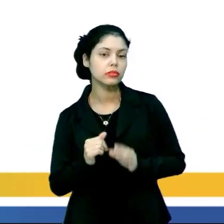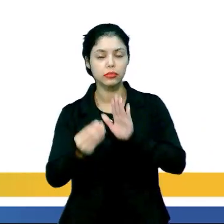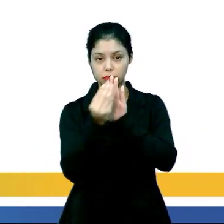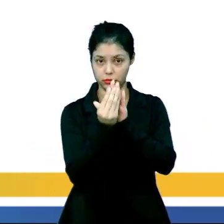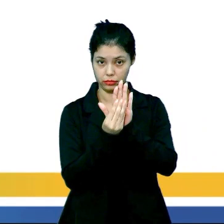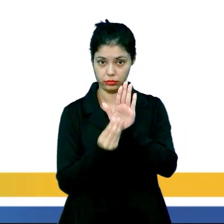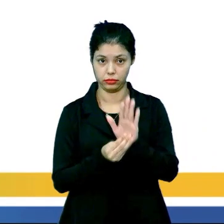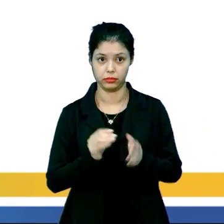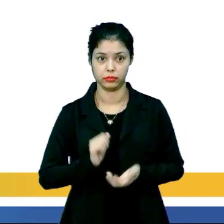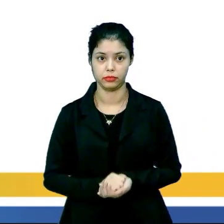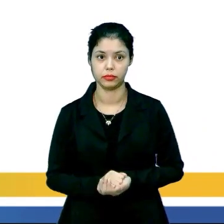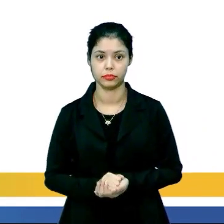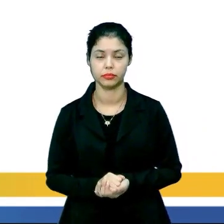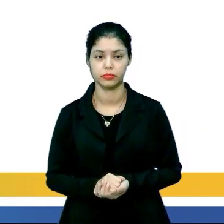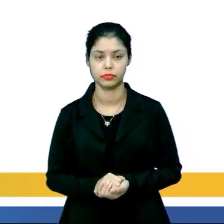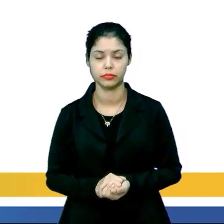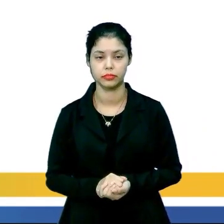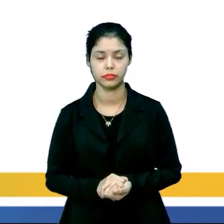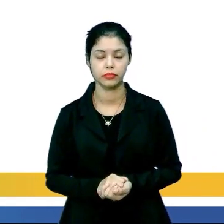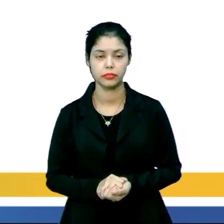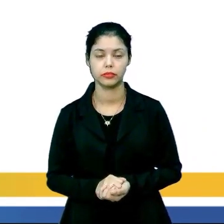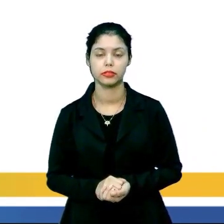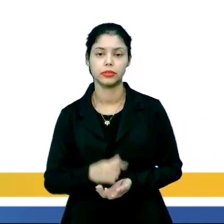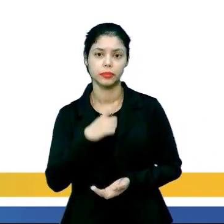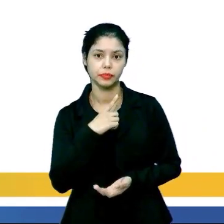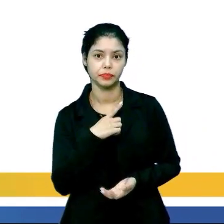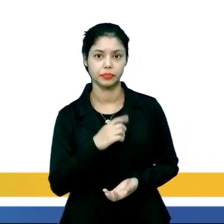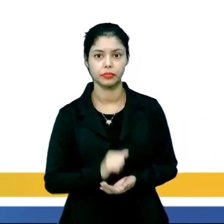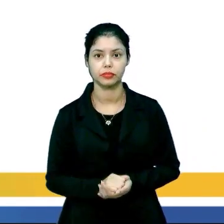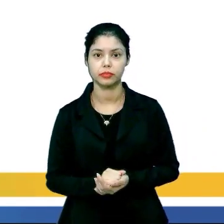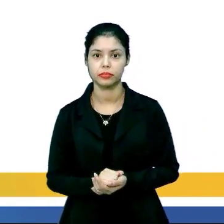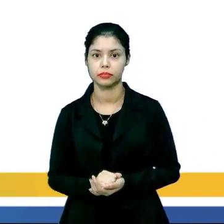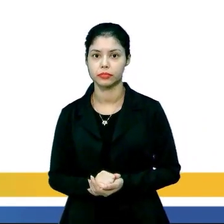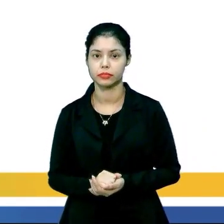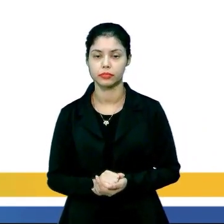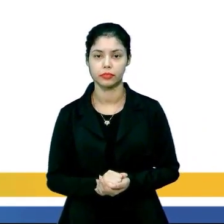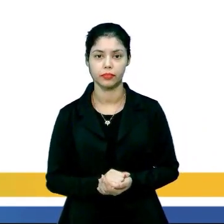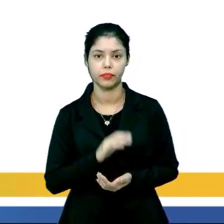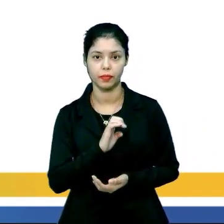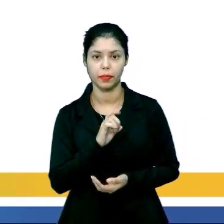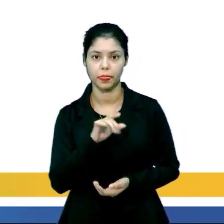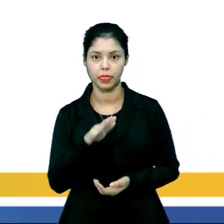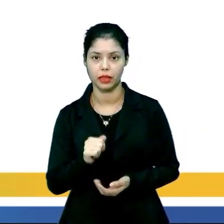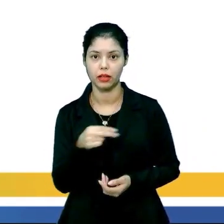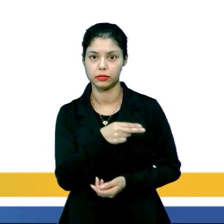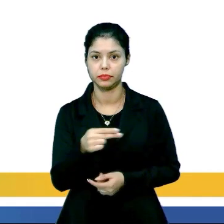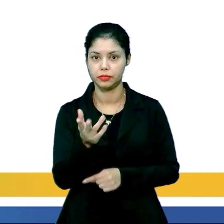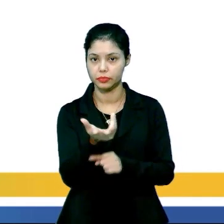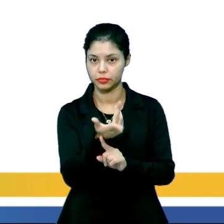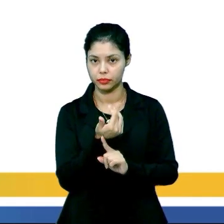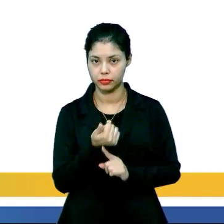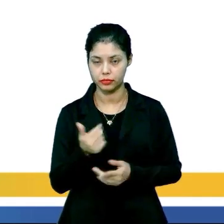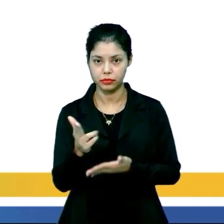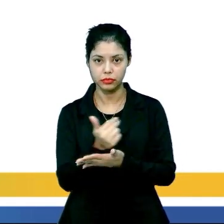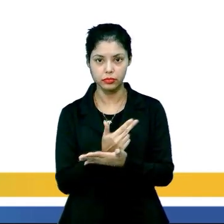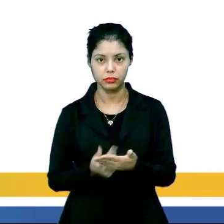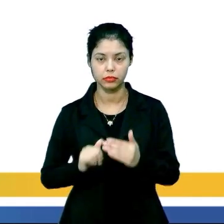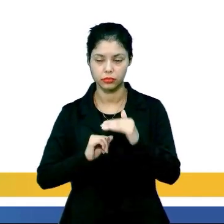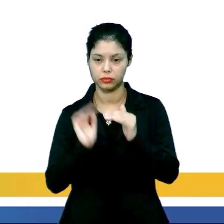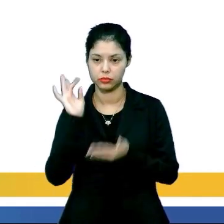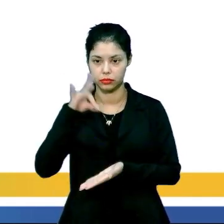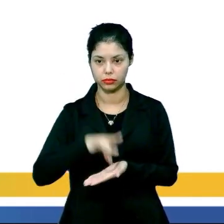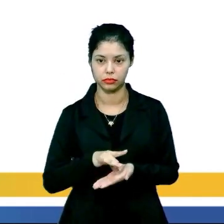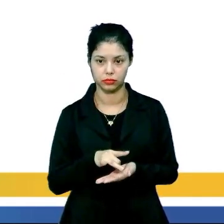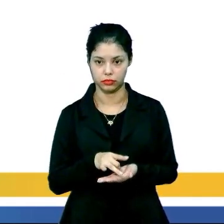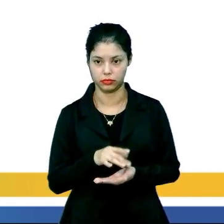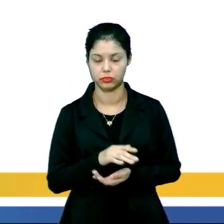Sabendo que a escala é dada por... Nós temos aí, então, escala é igual a desenho